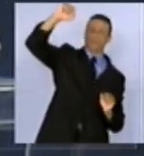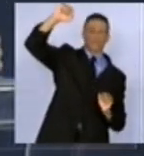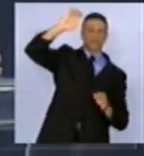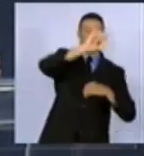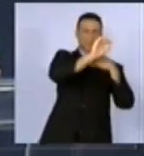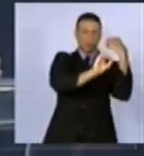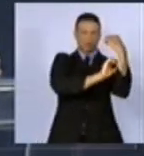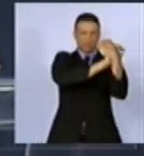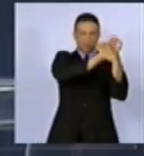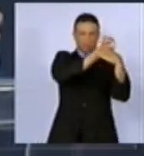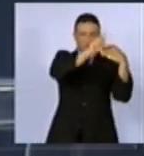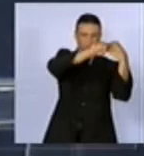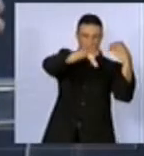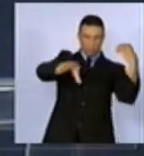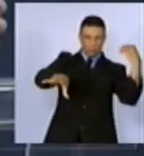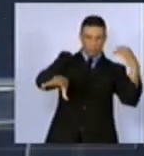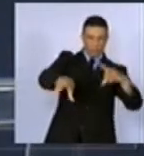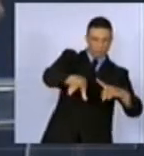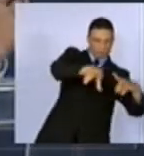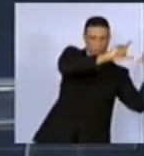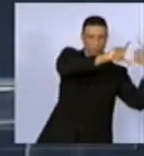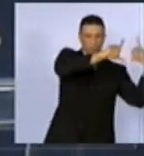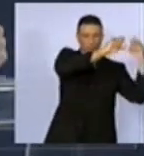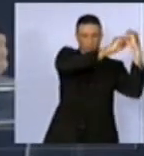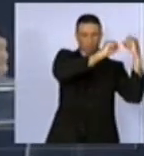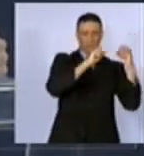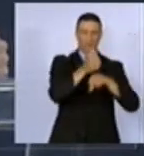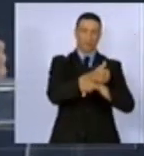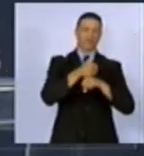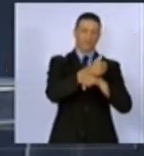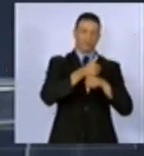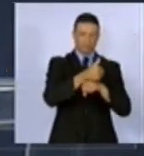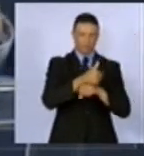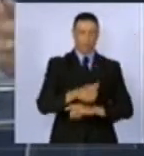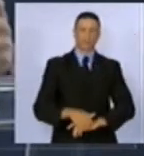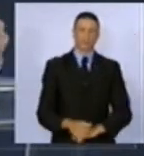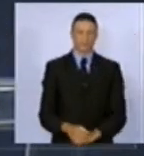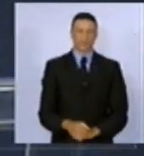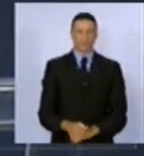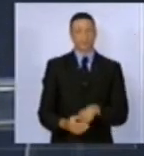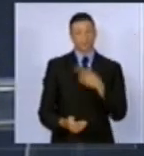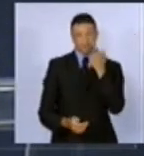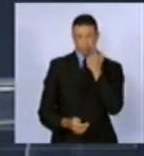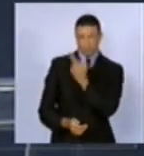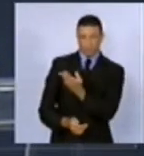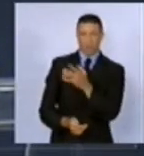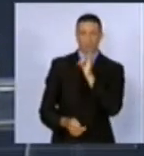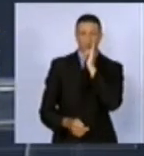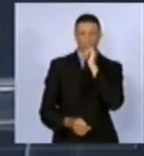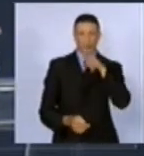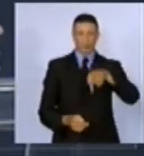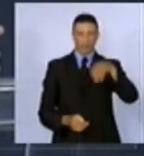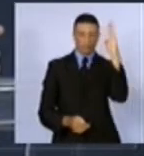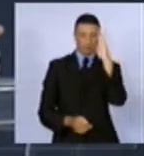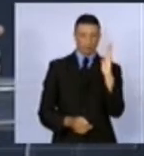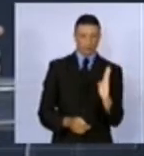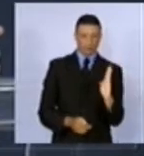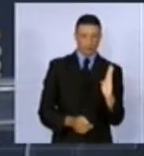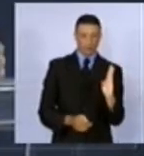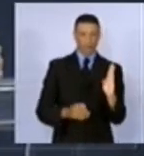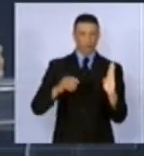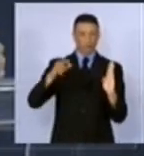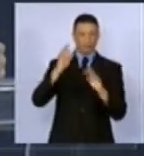então que Justamente a partir de 2003 entre esse período 2003/2012 a área de cana-de-açúcar no Brasil mais do que